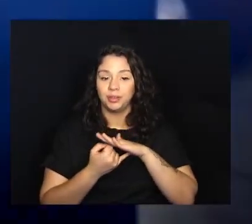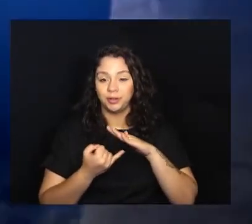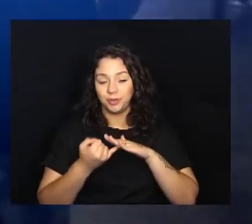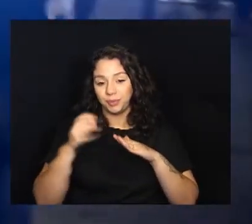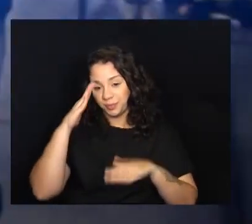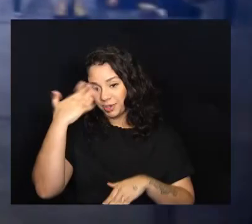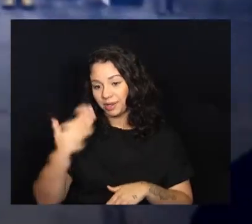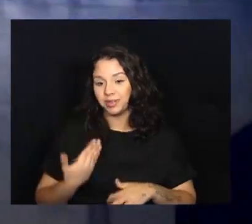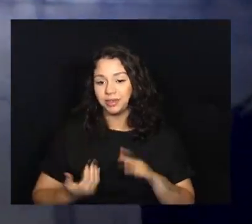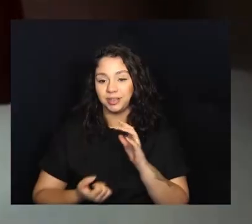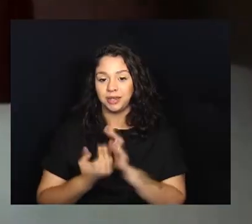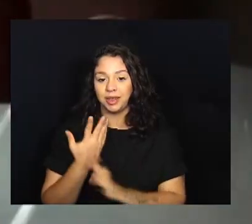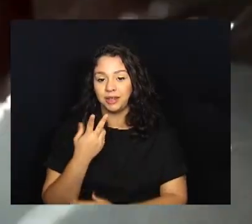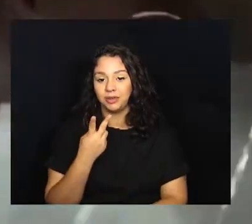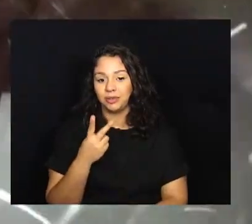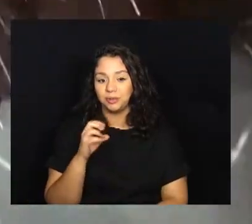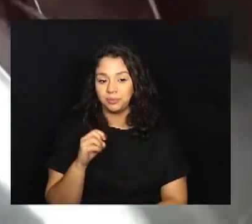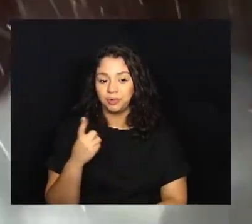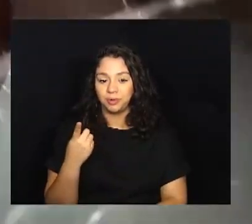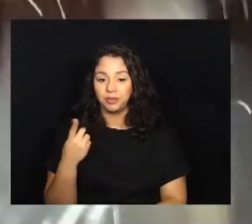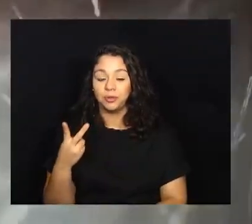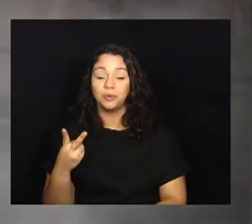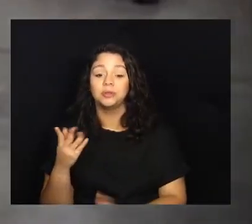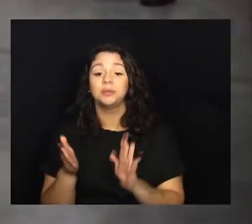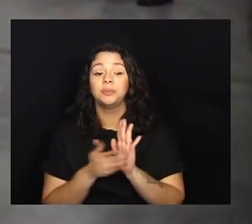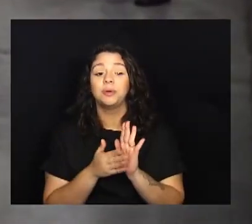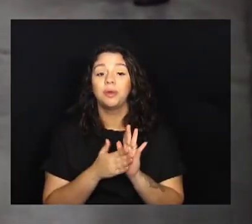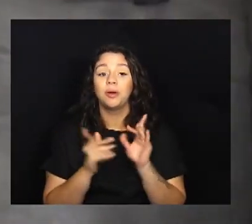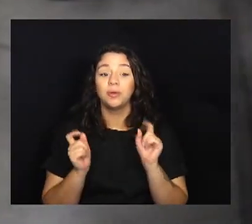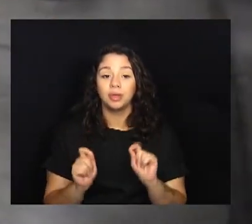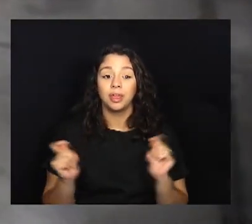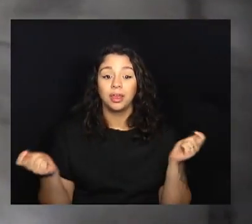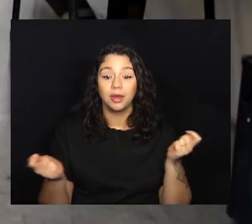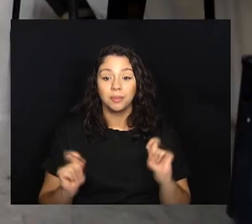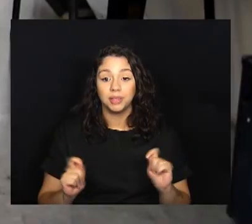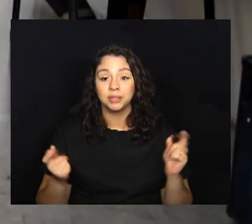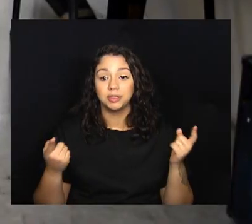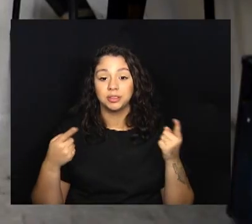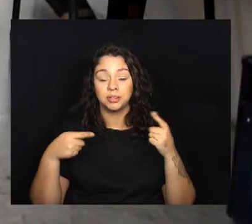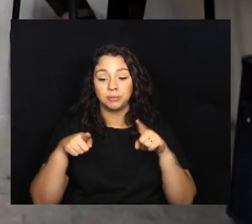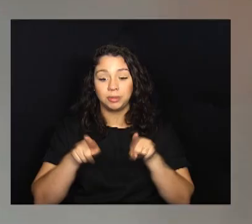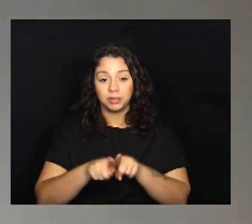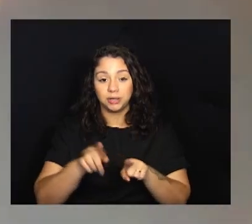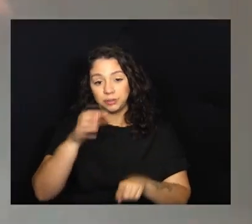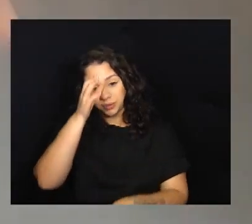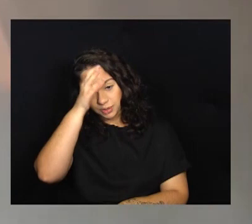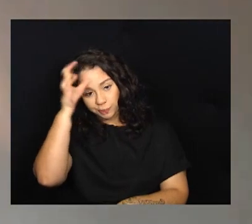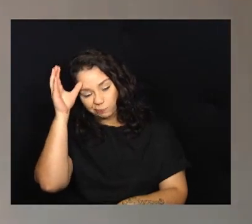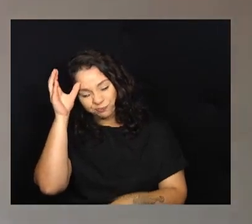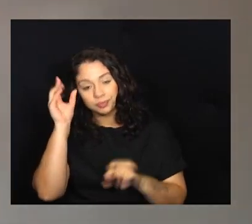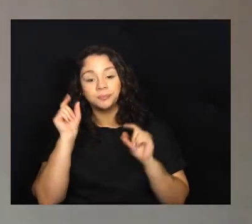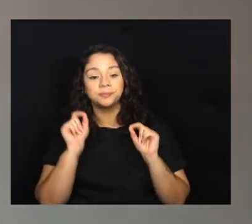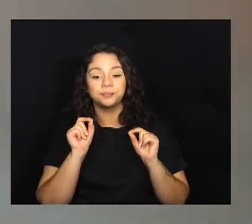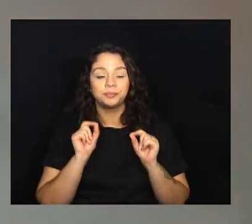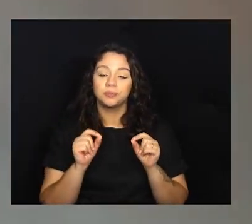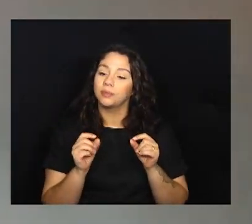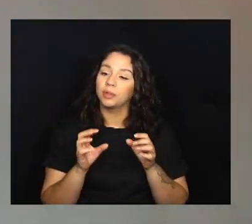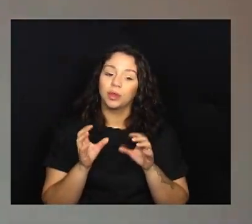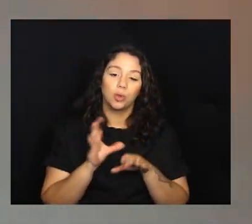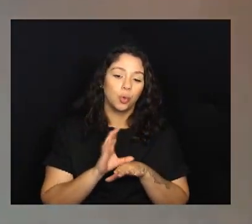em 2012, tem como proposta a capacitação de parceiros e clientes, oferecendo cursos